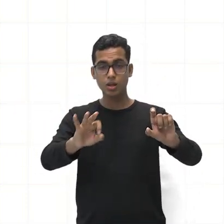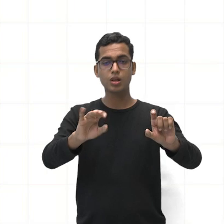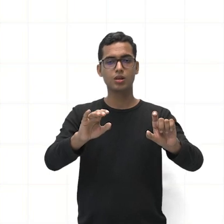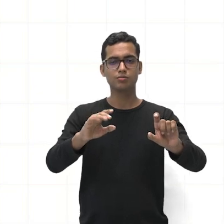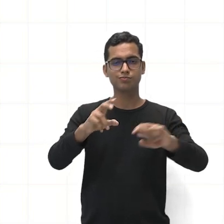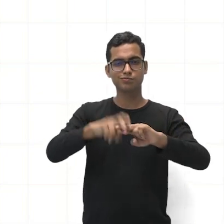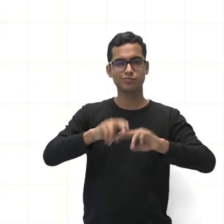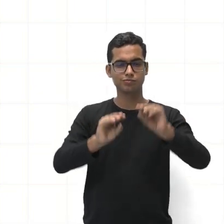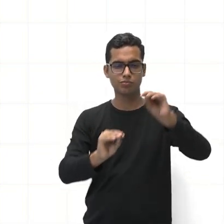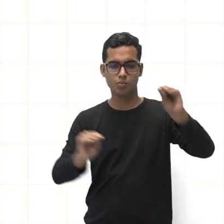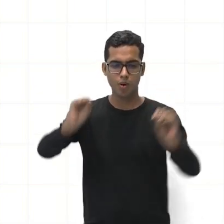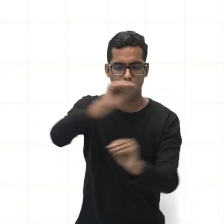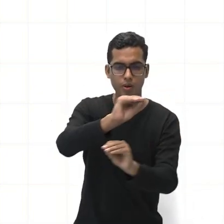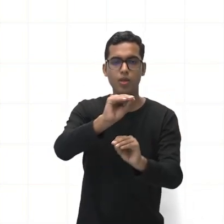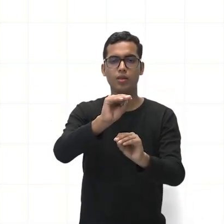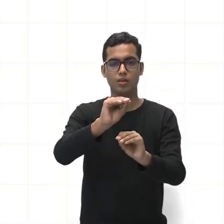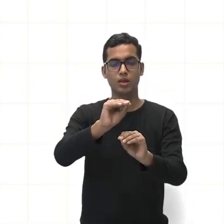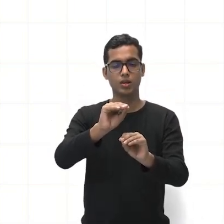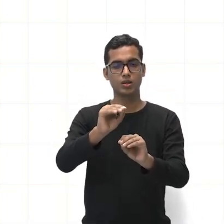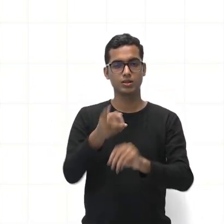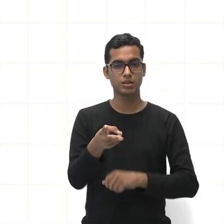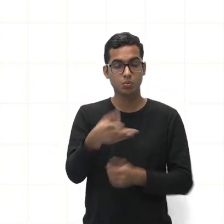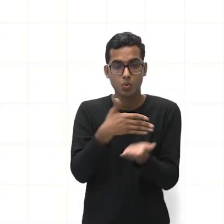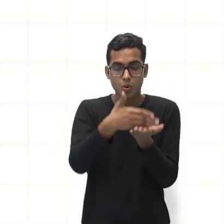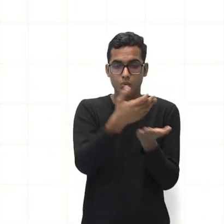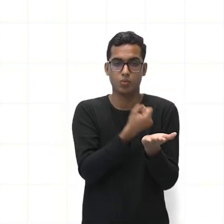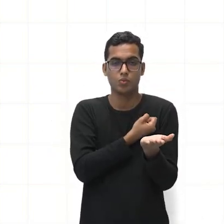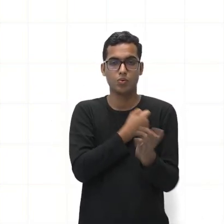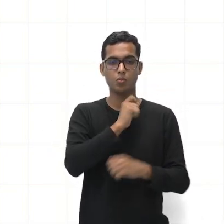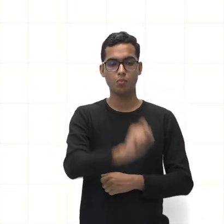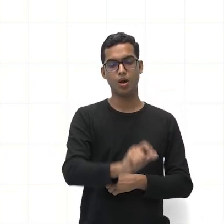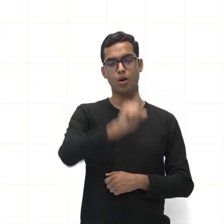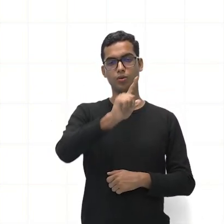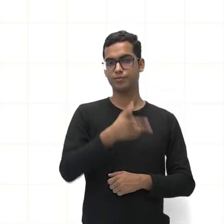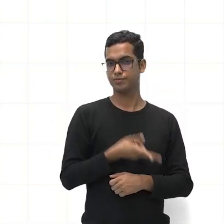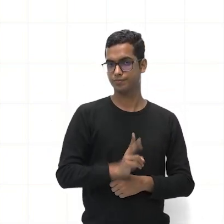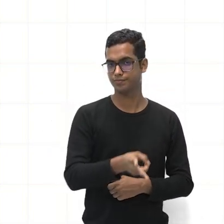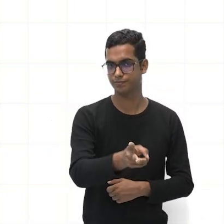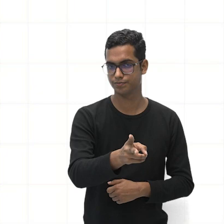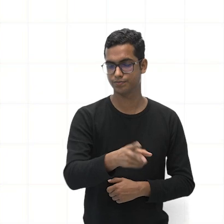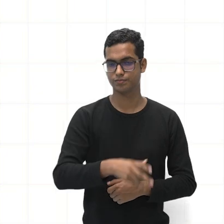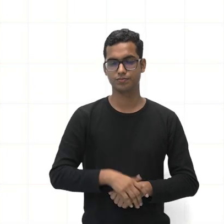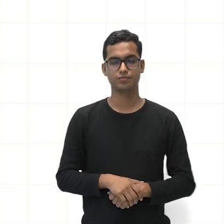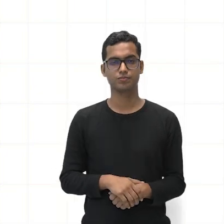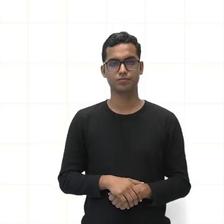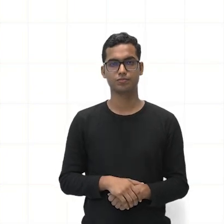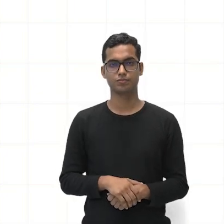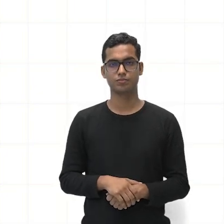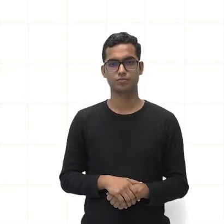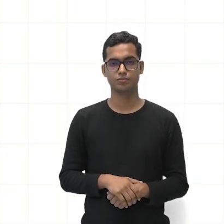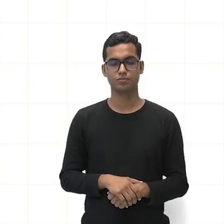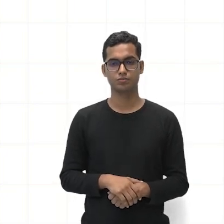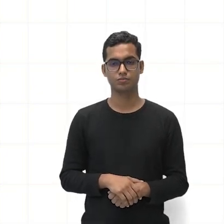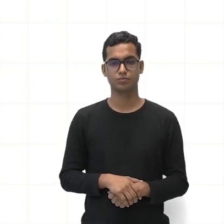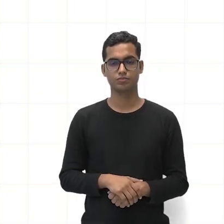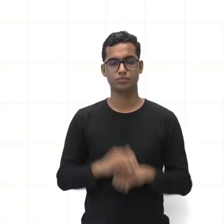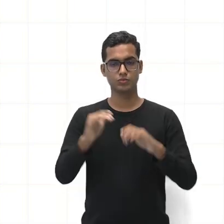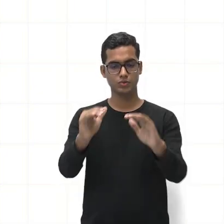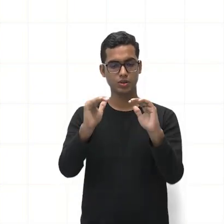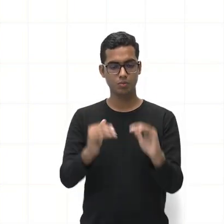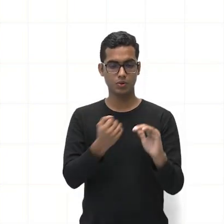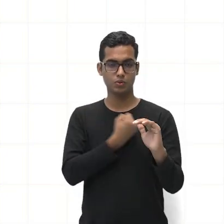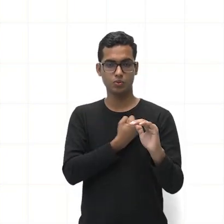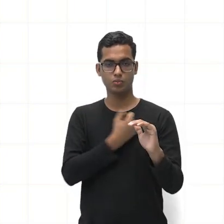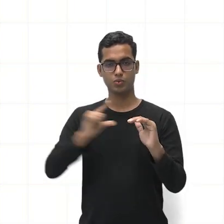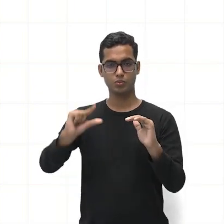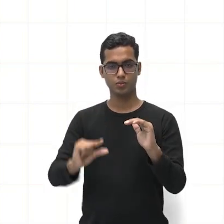inverter essa posição, né, sempre começando do maior número, né, para o menor. Então,